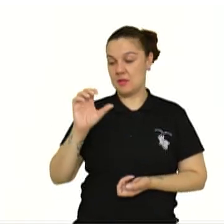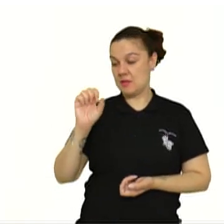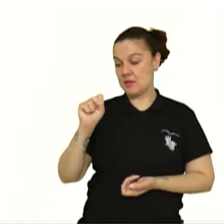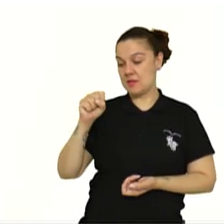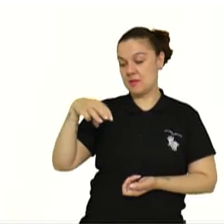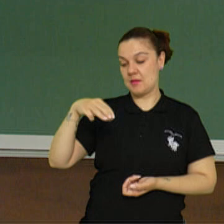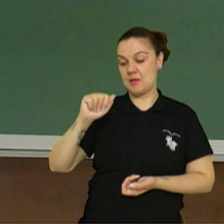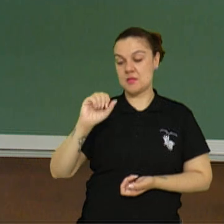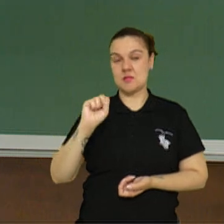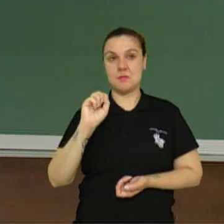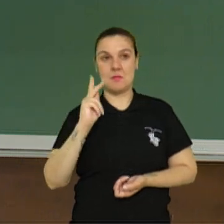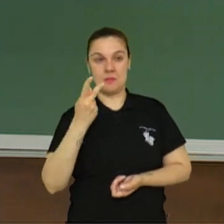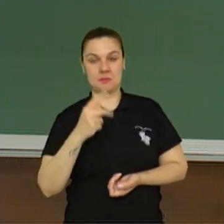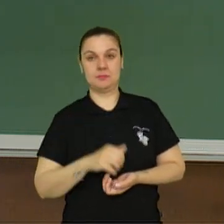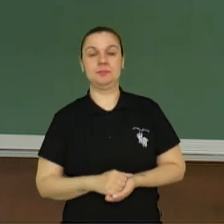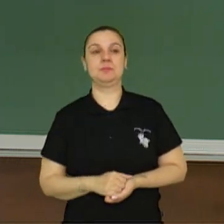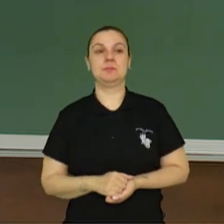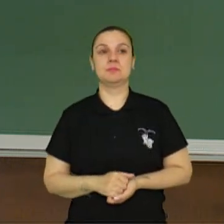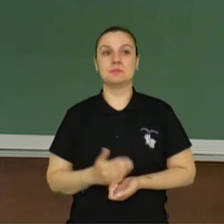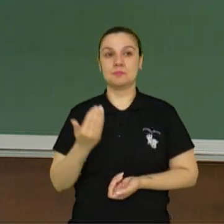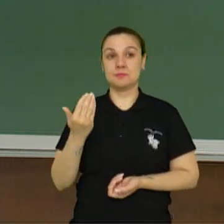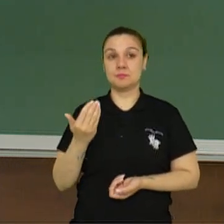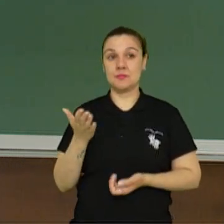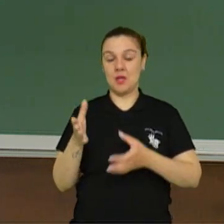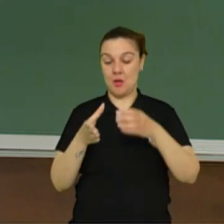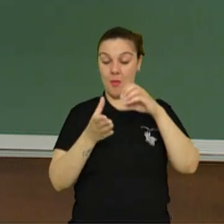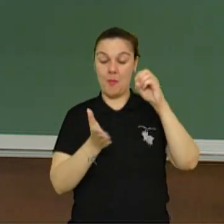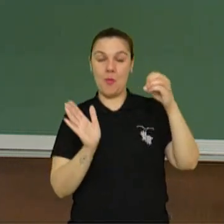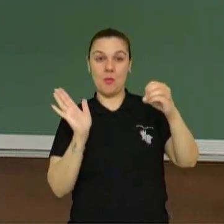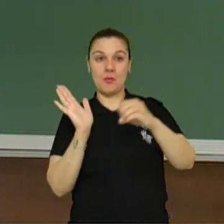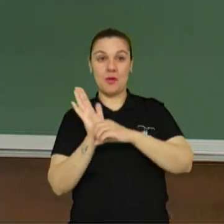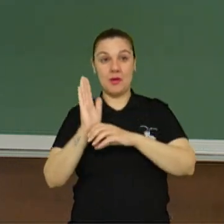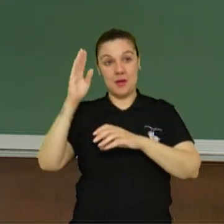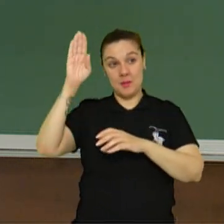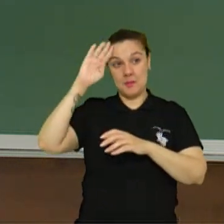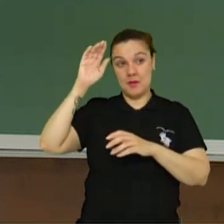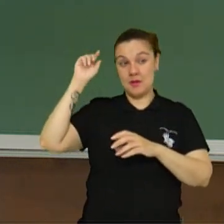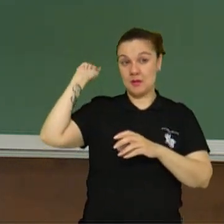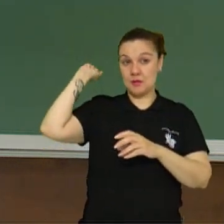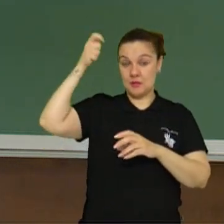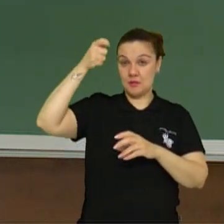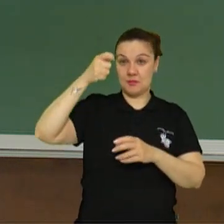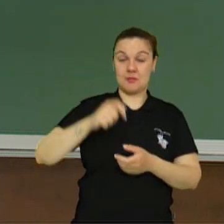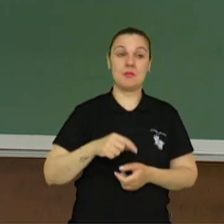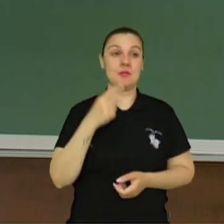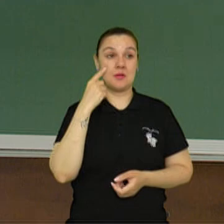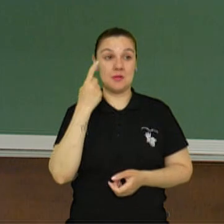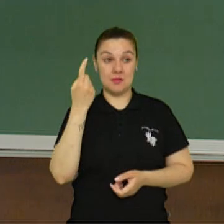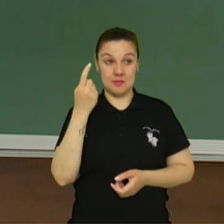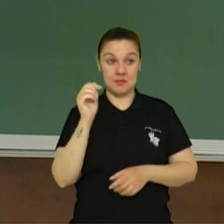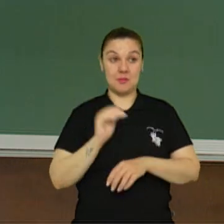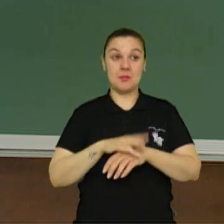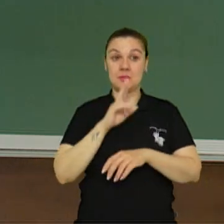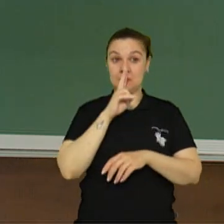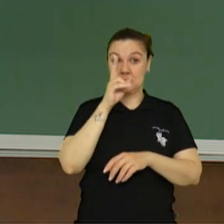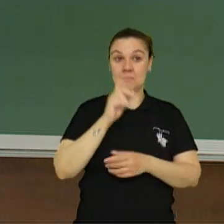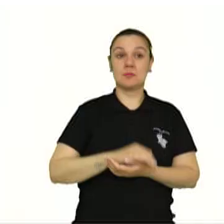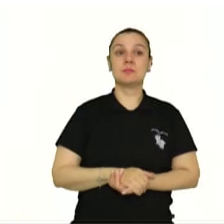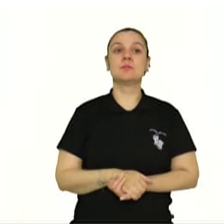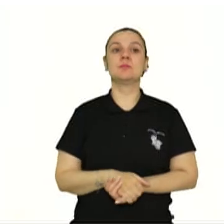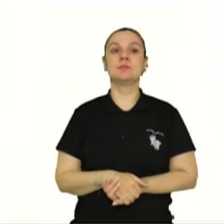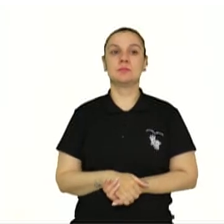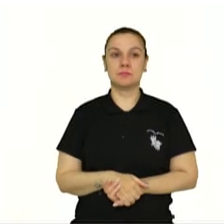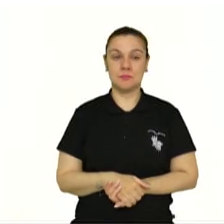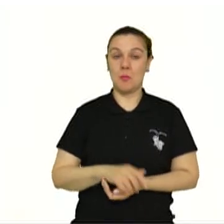O próximo é o smash, que é a batida na bola sobre a sua cabeça no movimento de cima para baixo, gerando a maior potência, tá? Então,